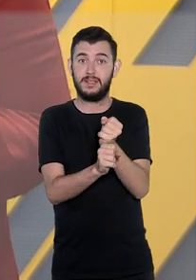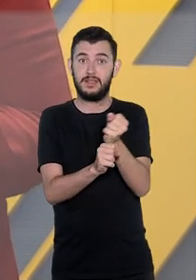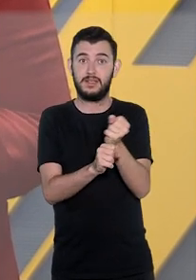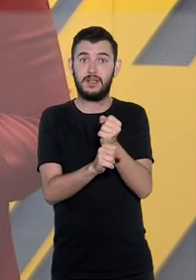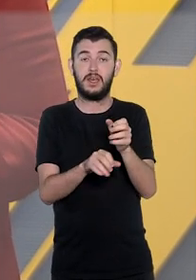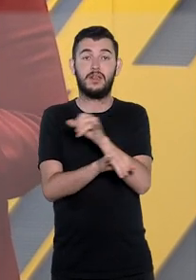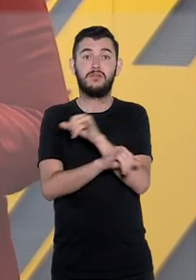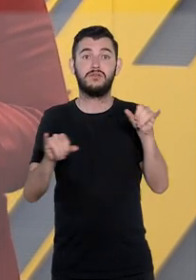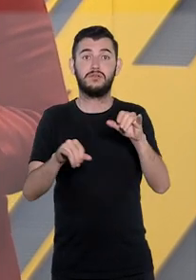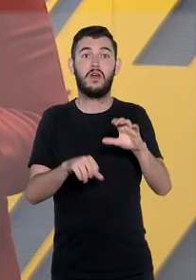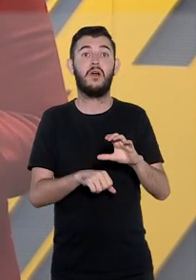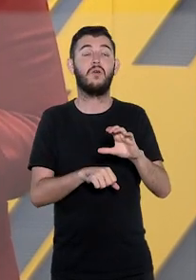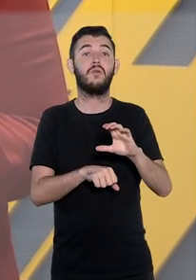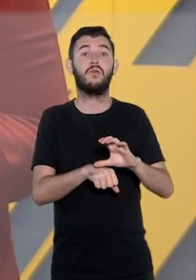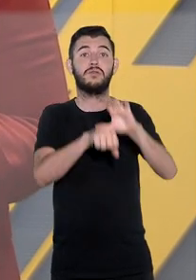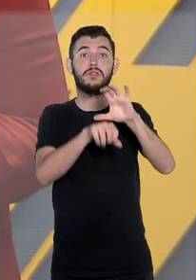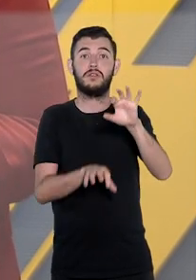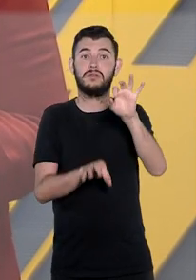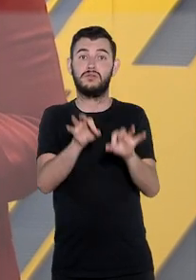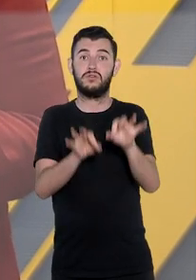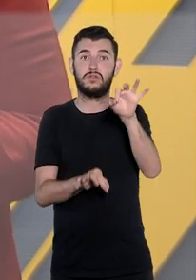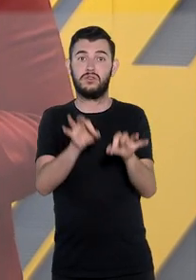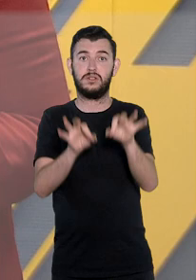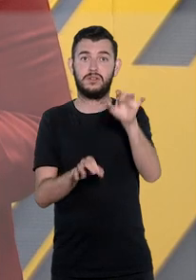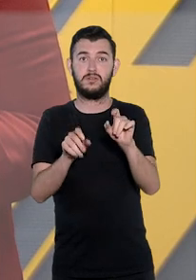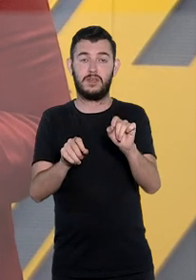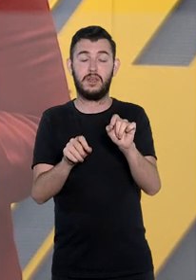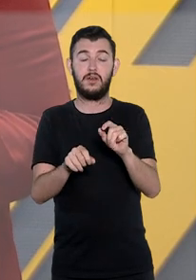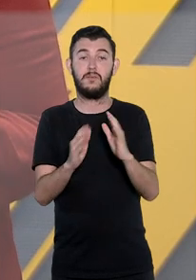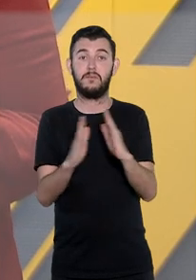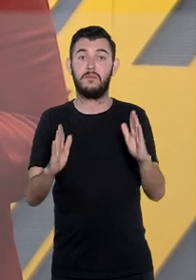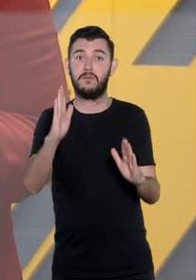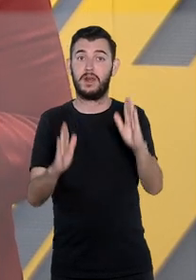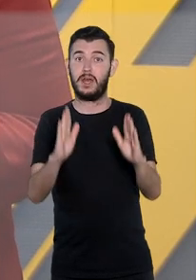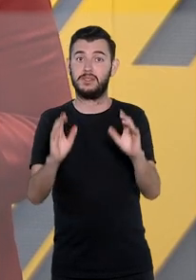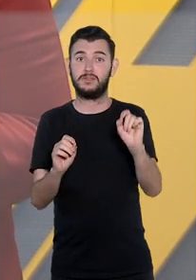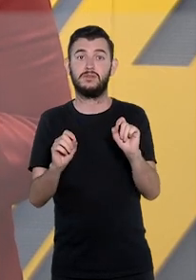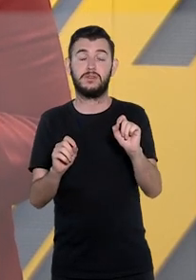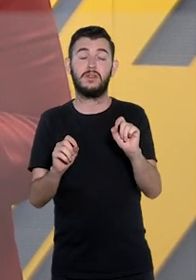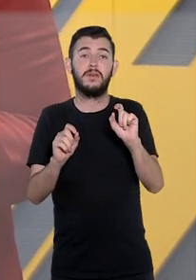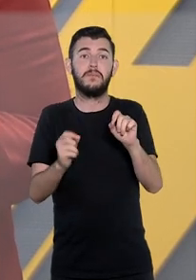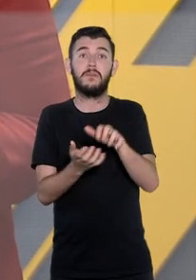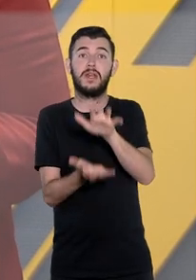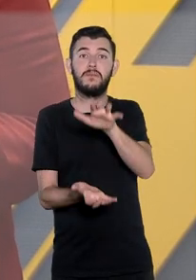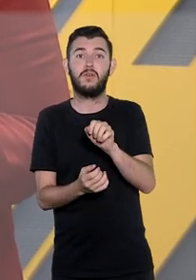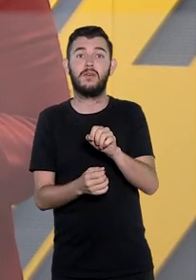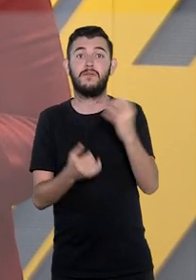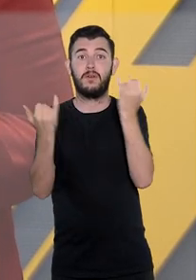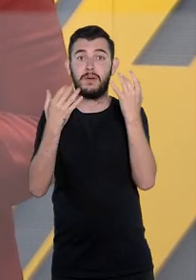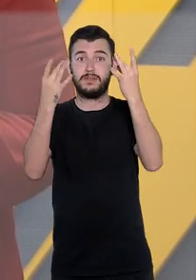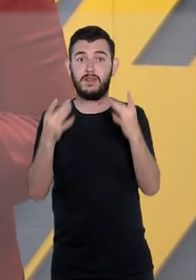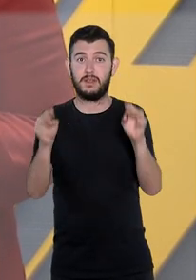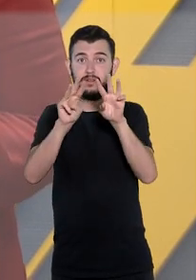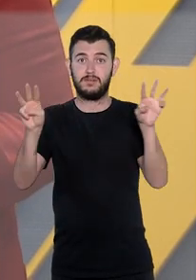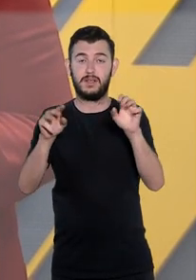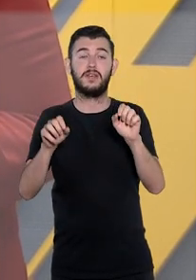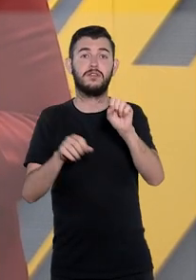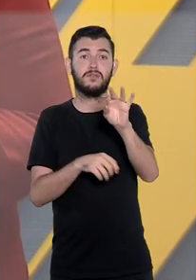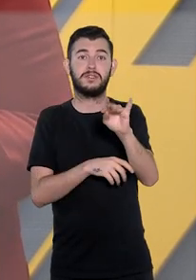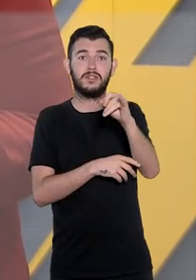Justiça excessos de prazo no Judiciário de Pernambuco. Você confere outras notícias no site do STJ e nas